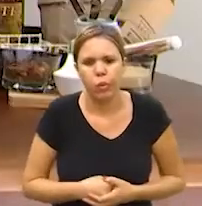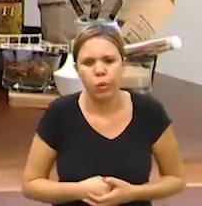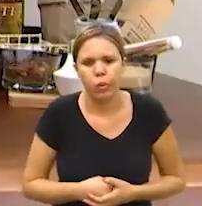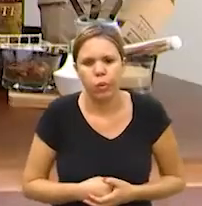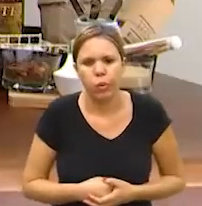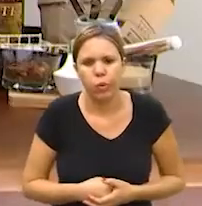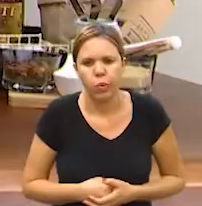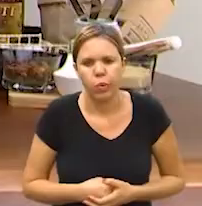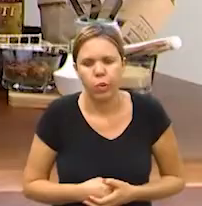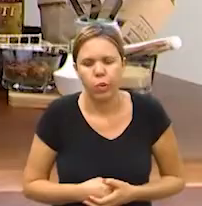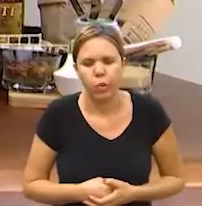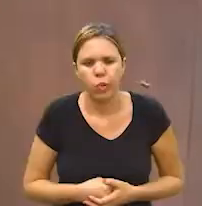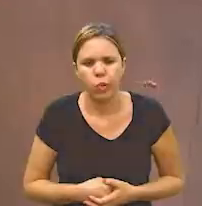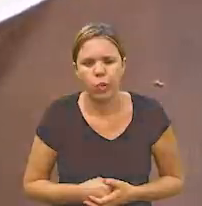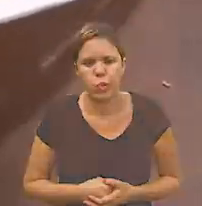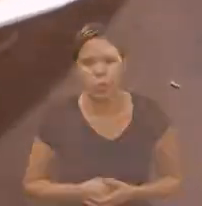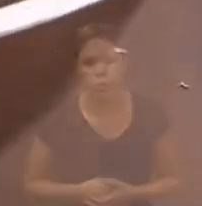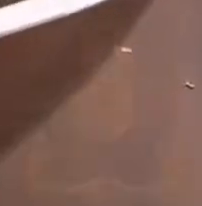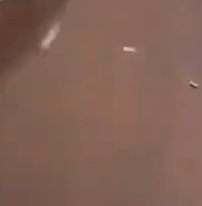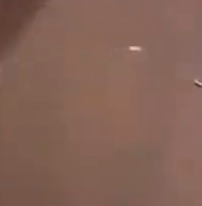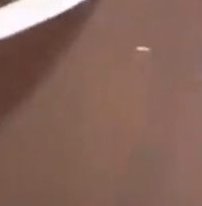todo o fermento na massa.